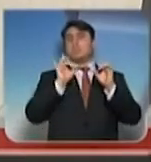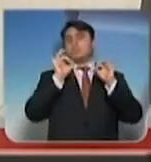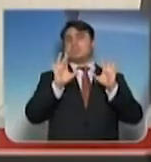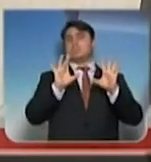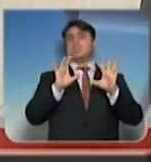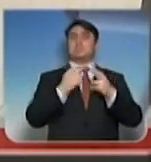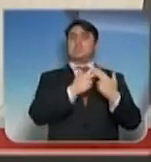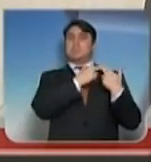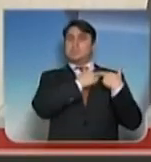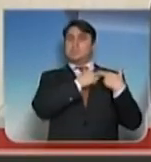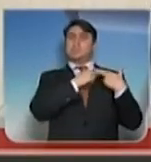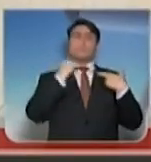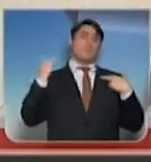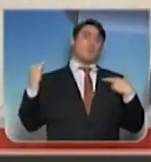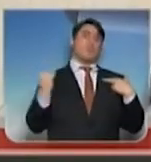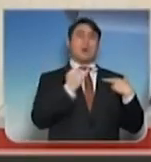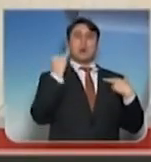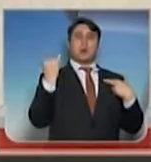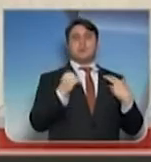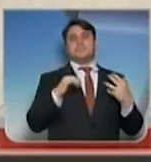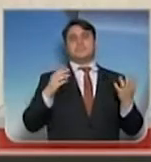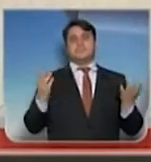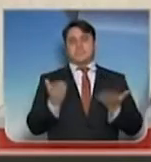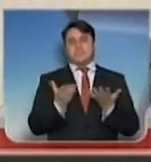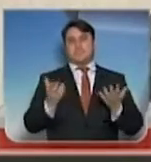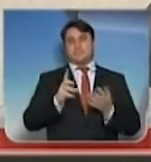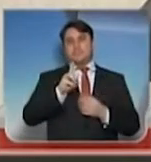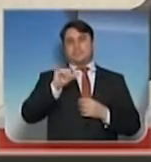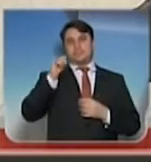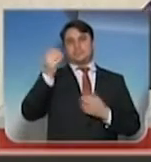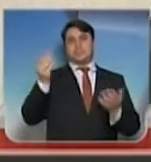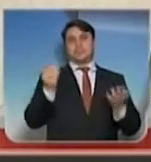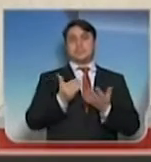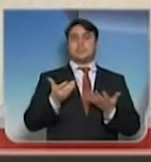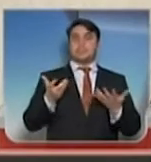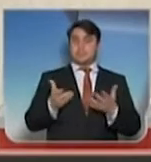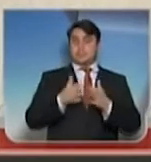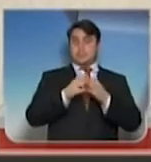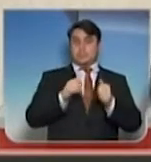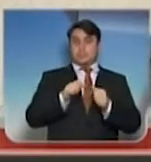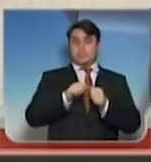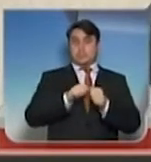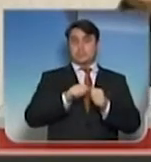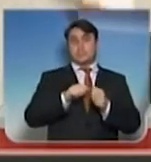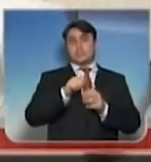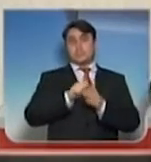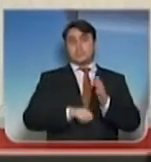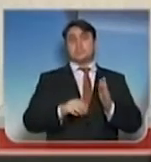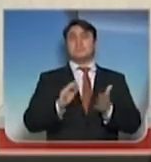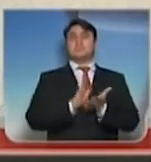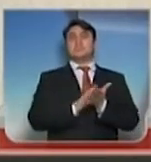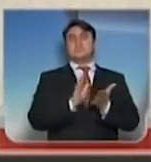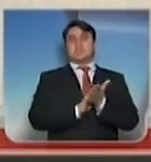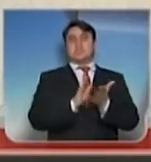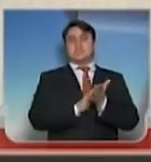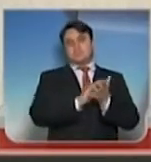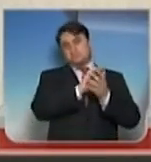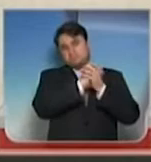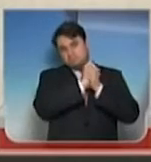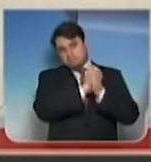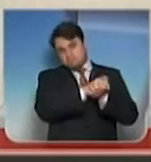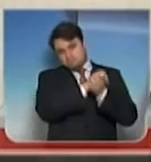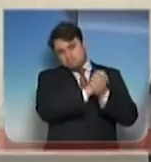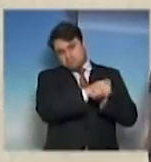está cumprindo o papel importante no dia de hoje então gostaria de fazer esse registro aqui e parabenizar todos